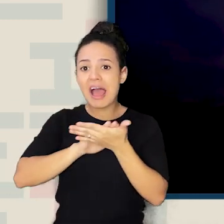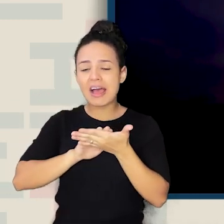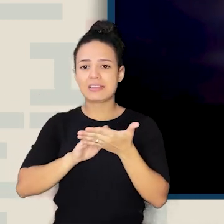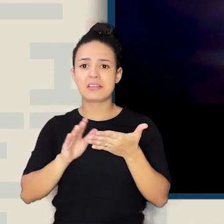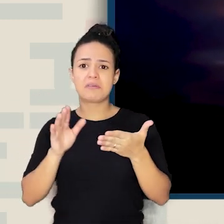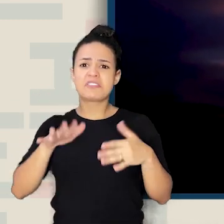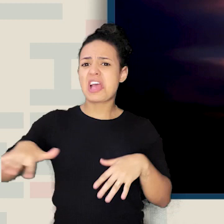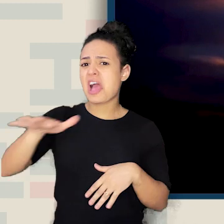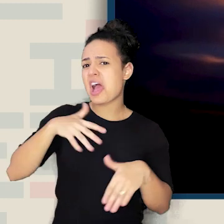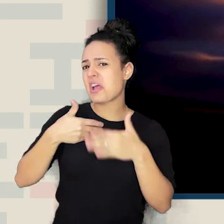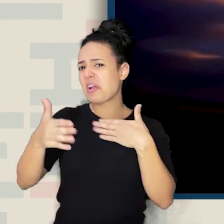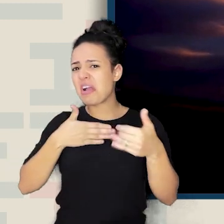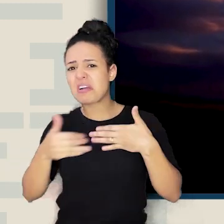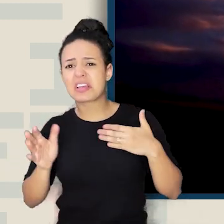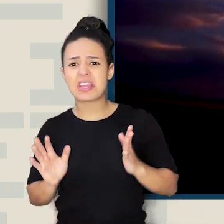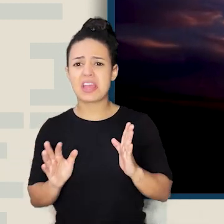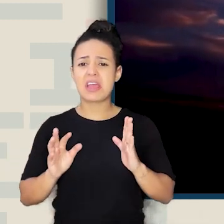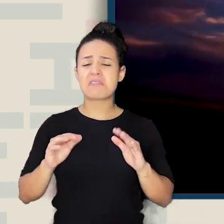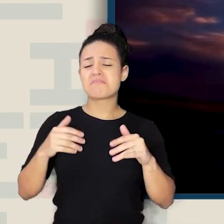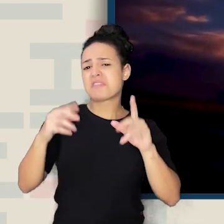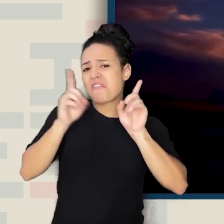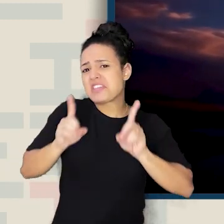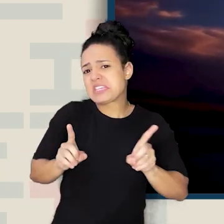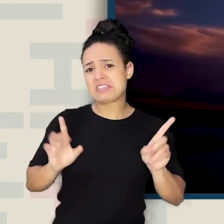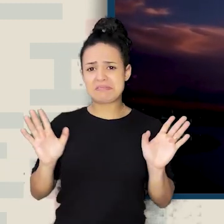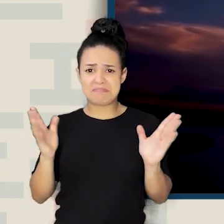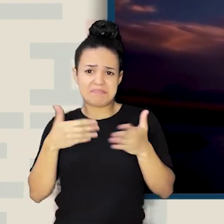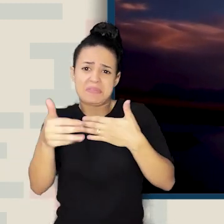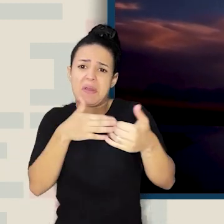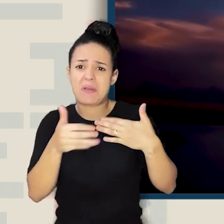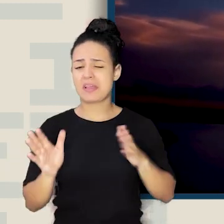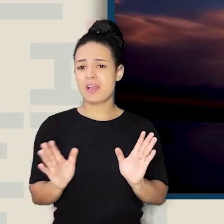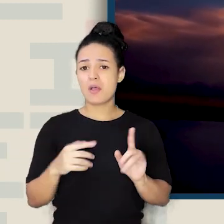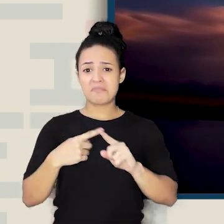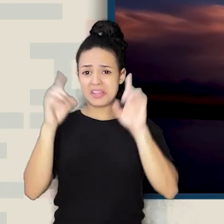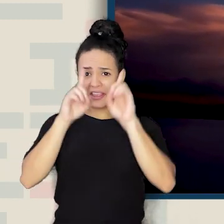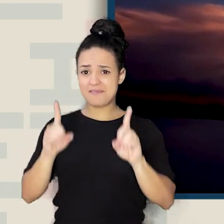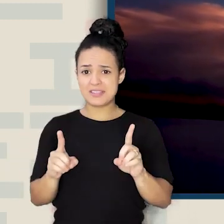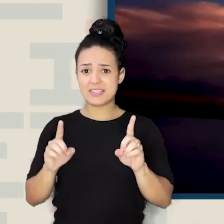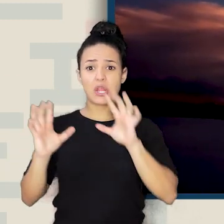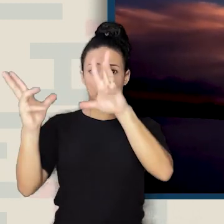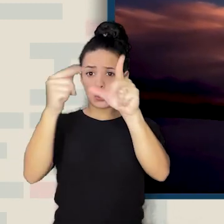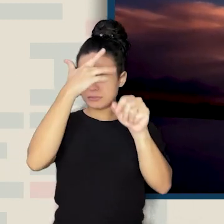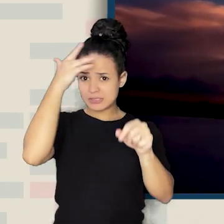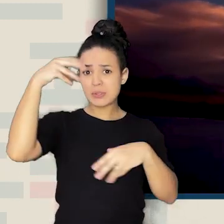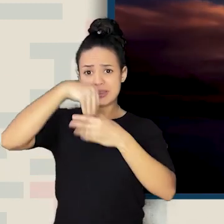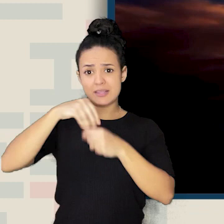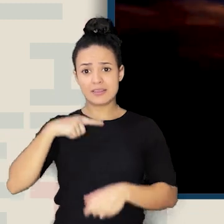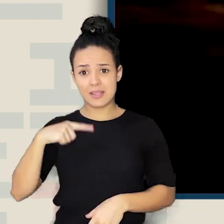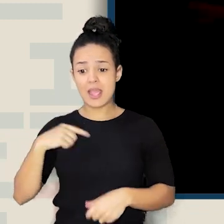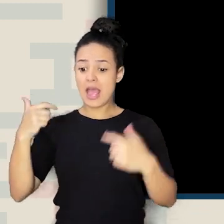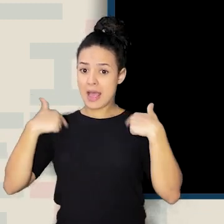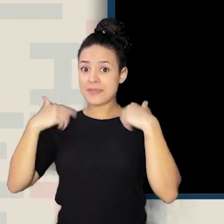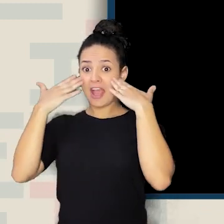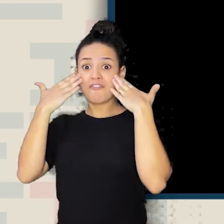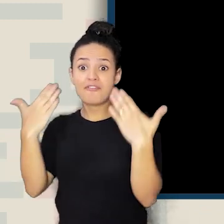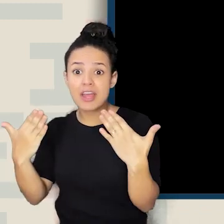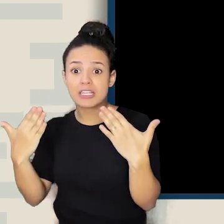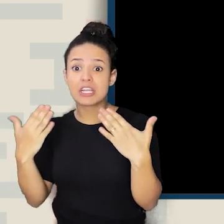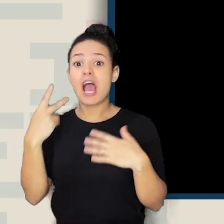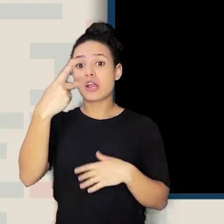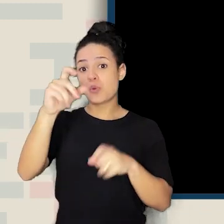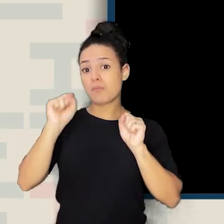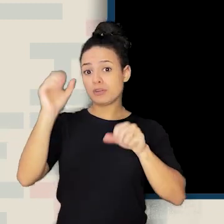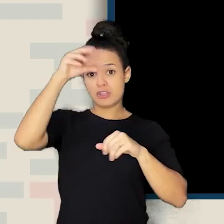da área que você tiver, independente da sua deficiência. Porque deficiência eu acho que todo mundo tem. A minha é mais visível, a sua pode ser